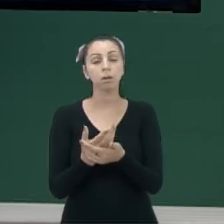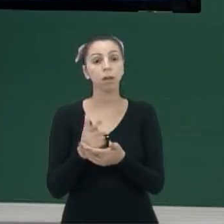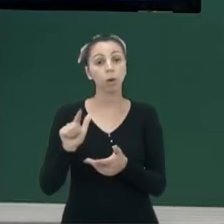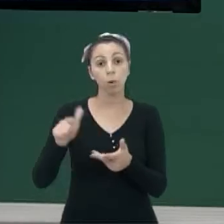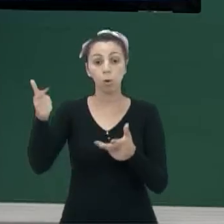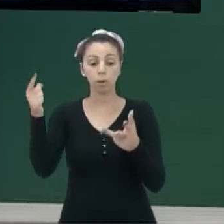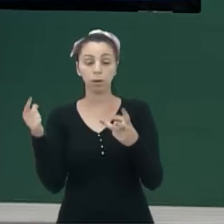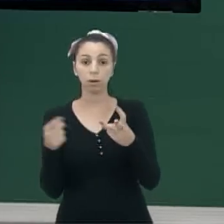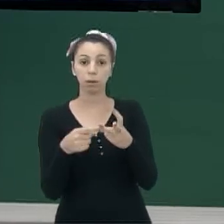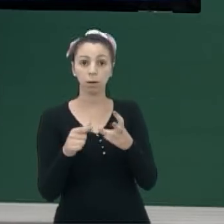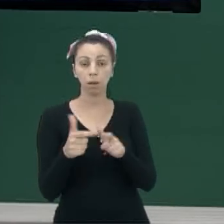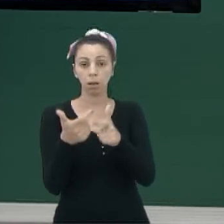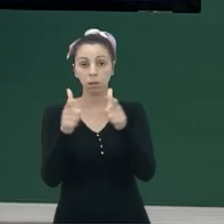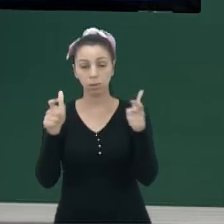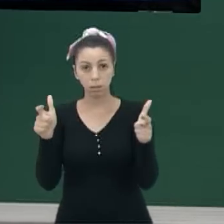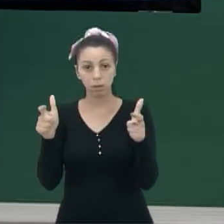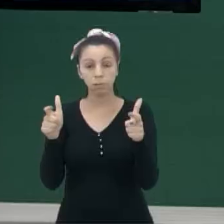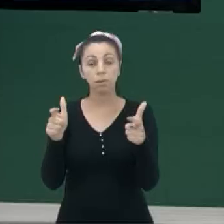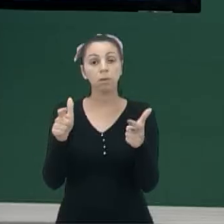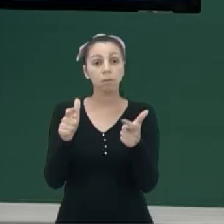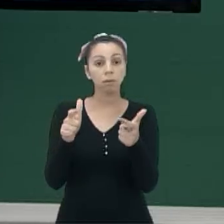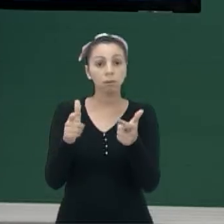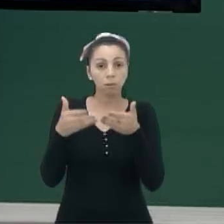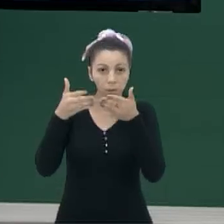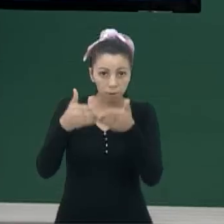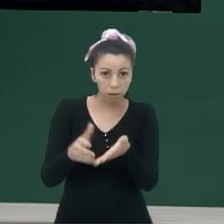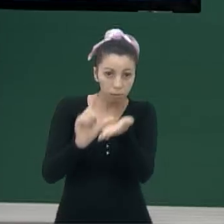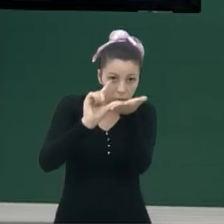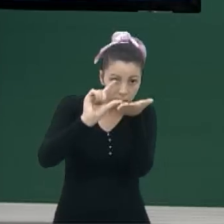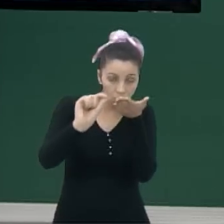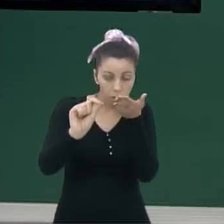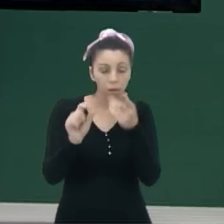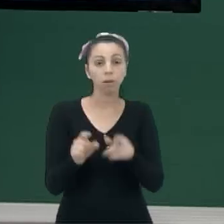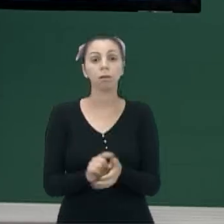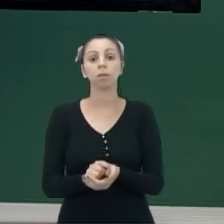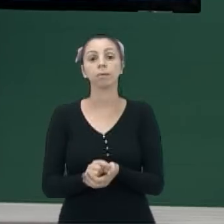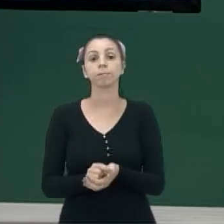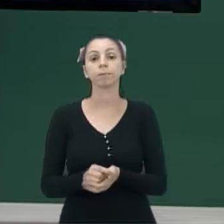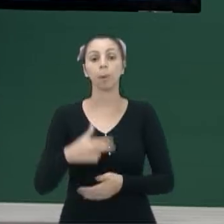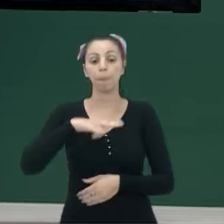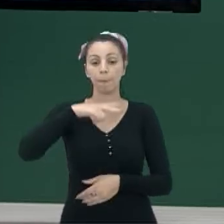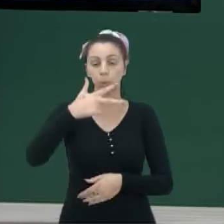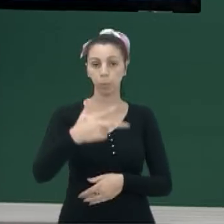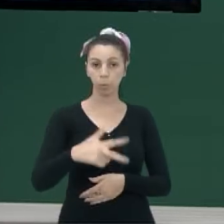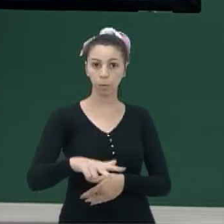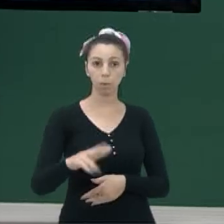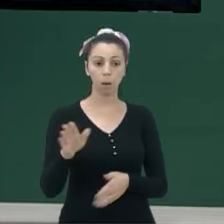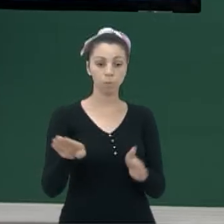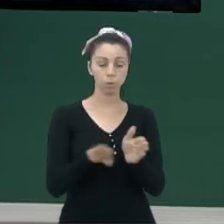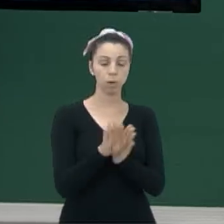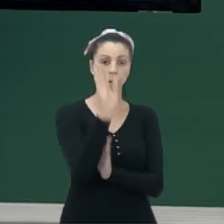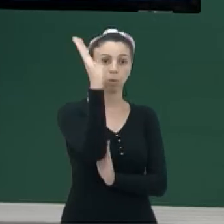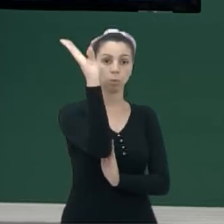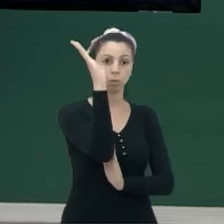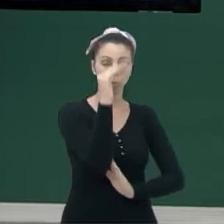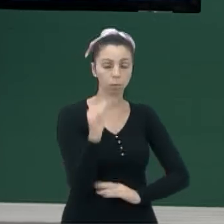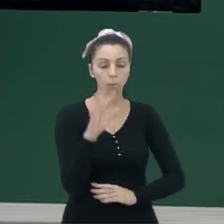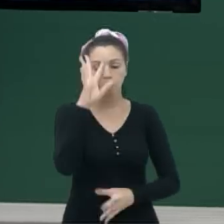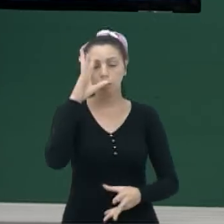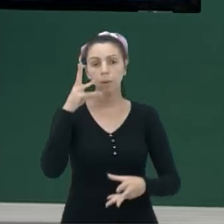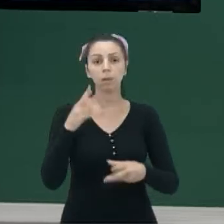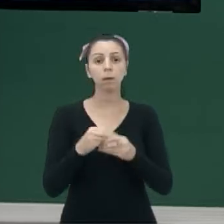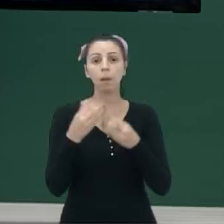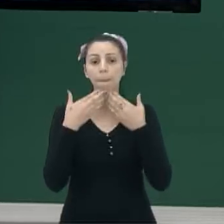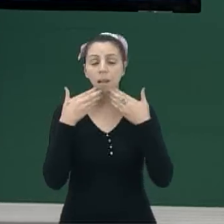aula sobre as grandes navegações, que a gente vai ver o caso brasileiro, né, Portugal chegando no Brasil, entender um pouco melhor como foi